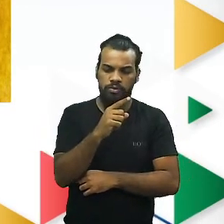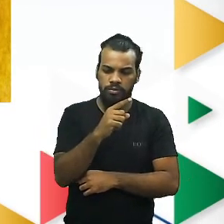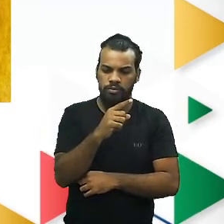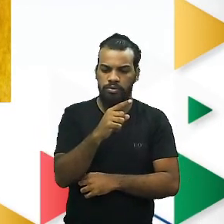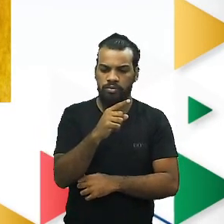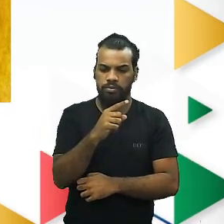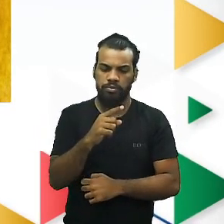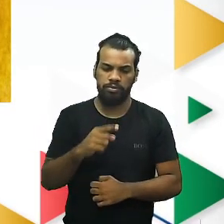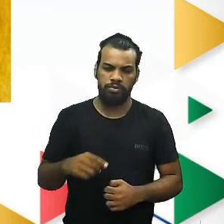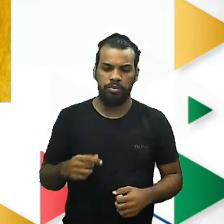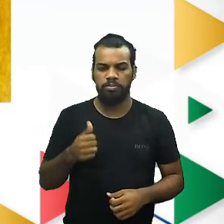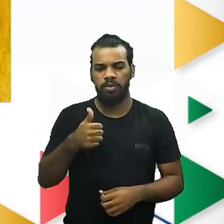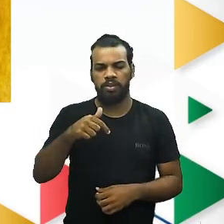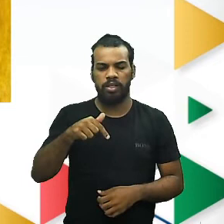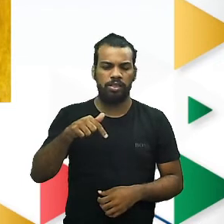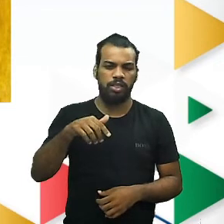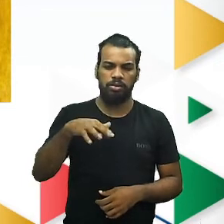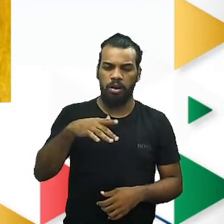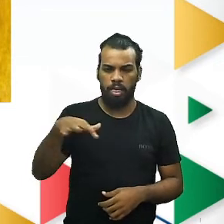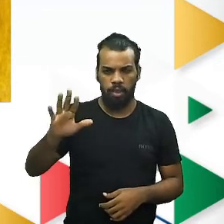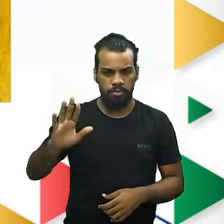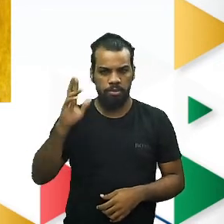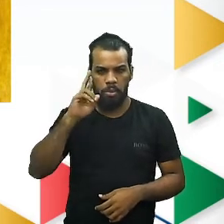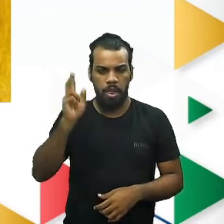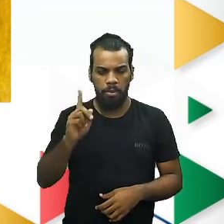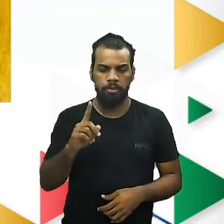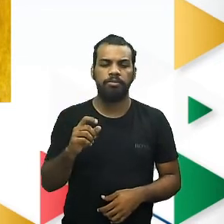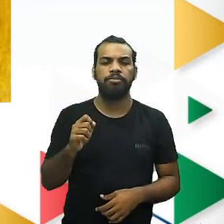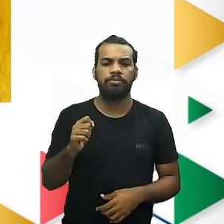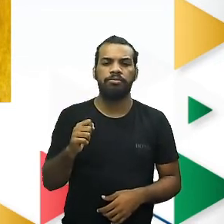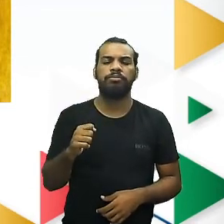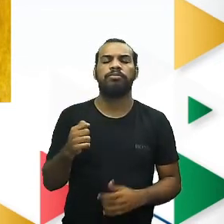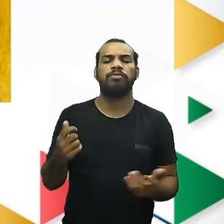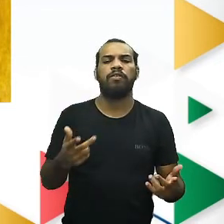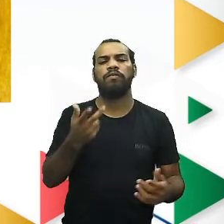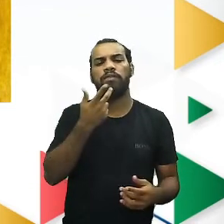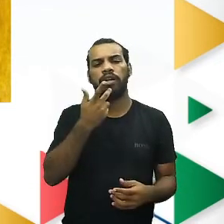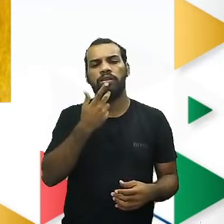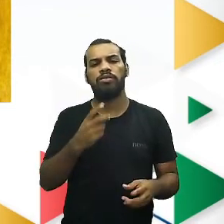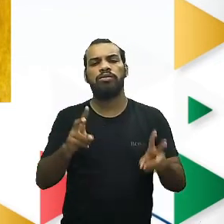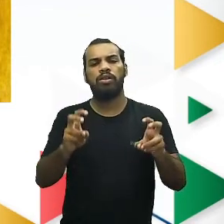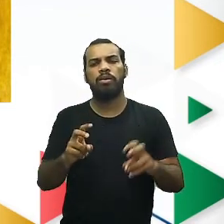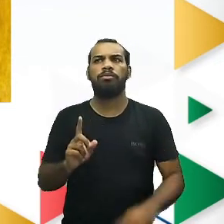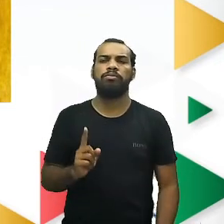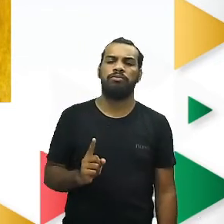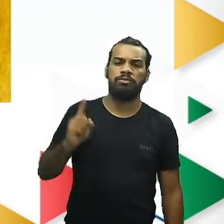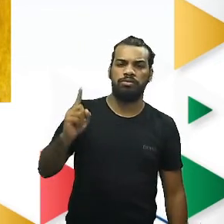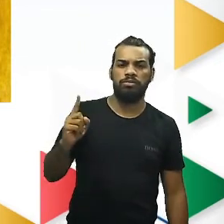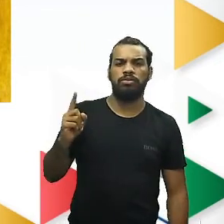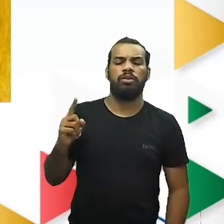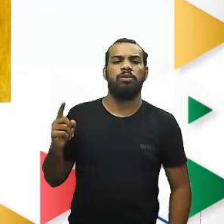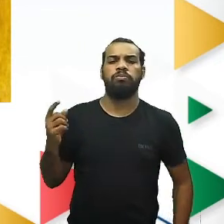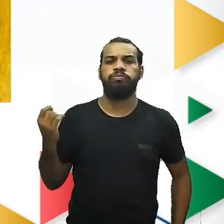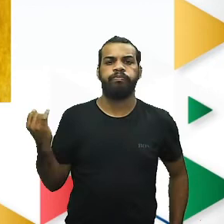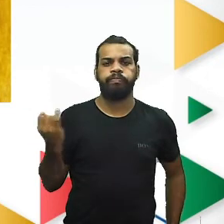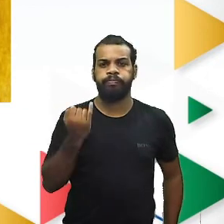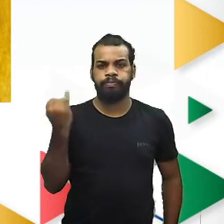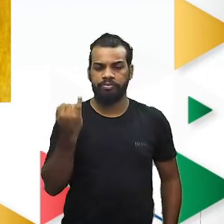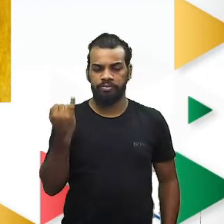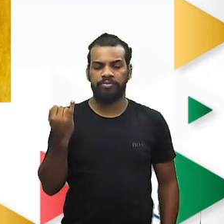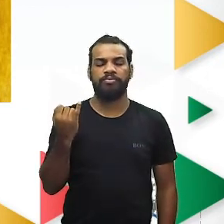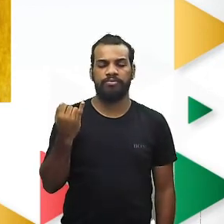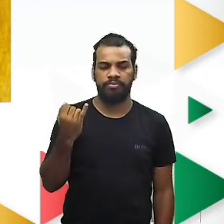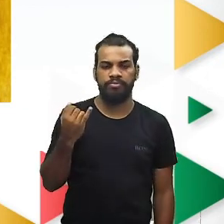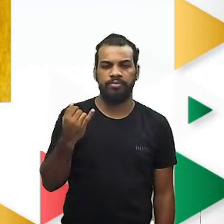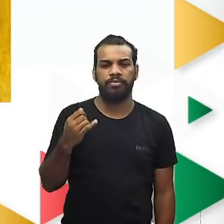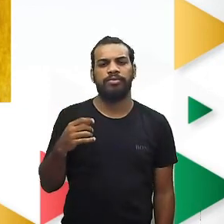engano, 1700 e alguma coisa, eu não me lembro, mais ou menos. Então, falando desse Hamilton, que foi um grande nome, né, da Revolução, que era até